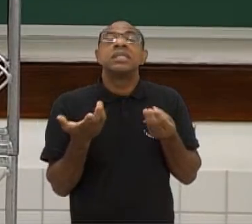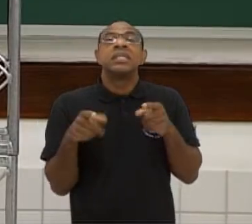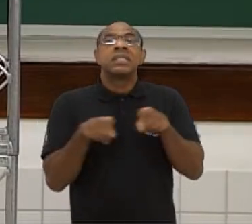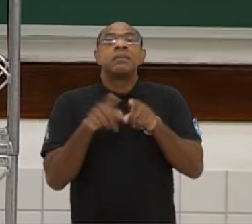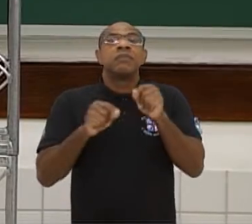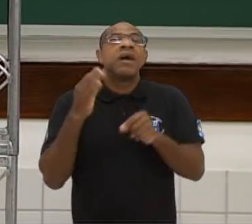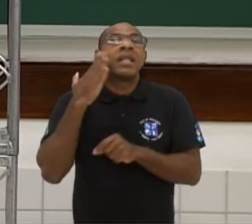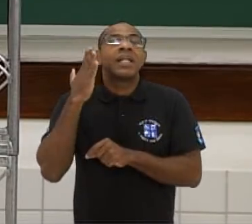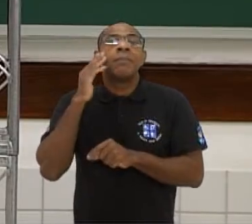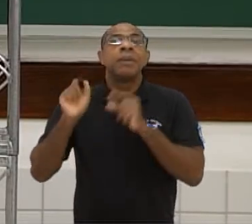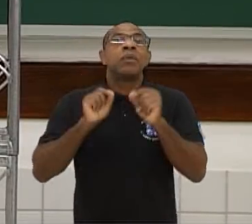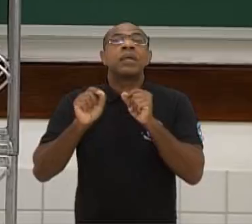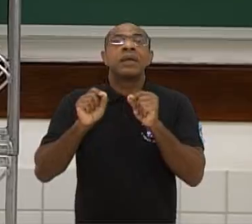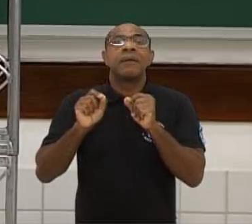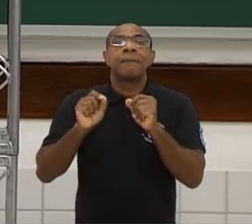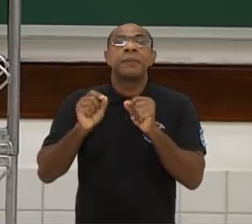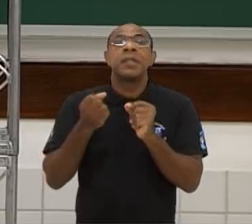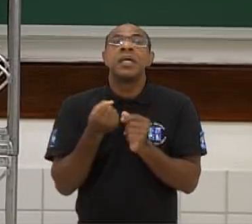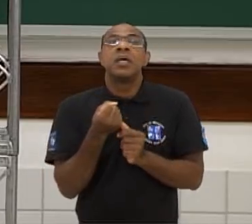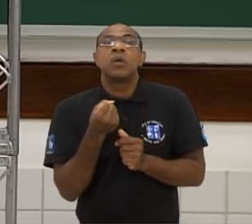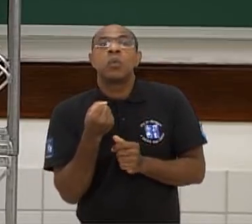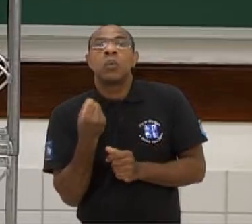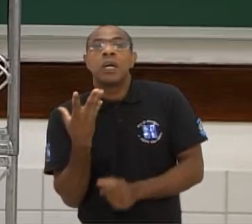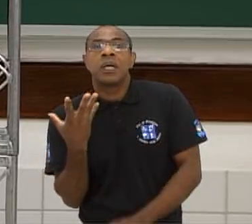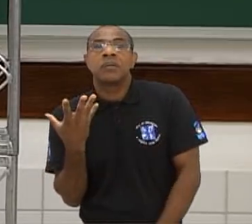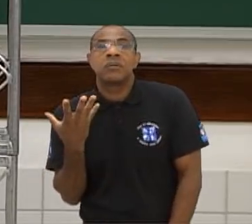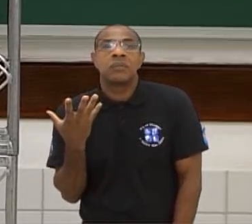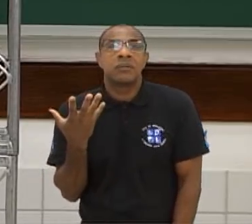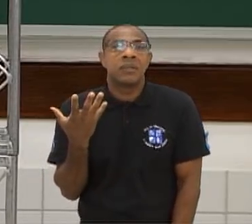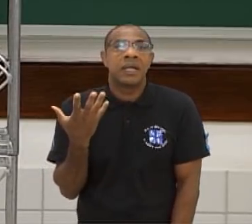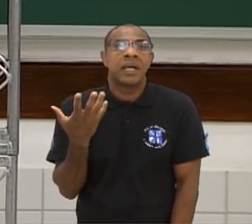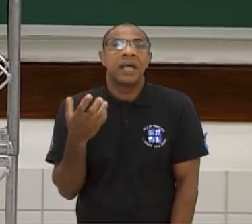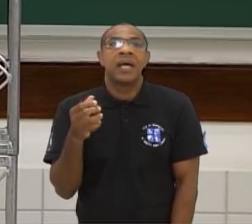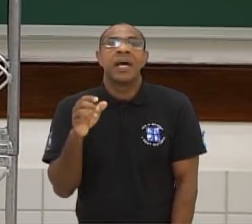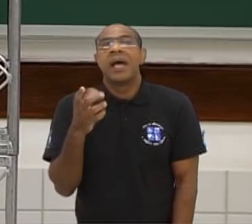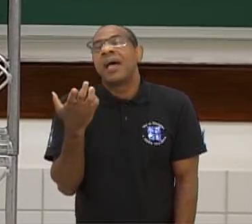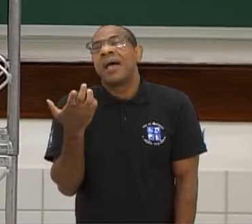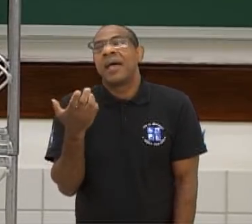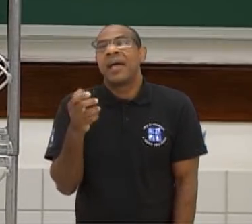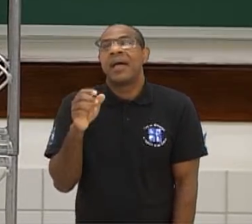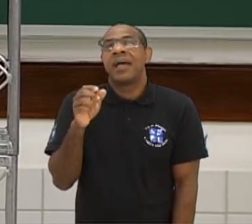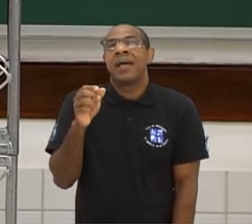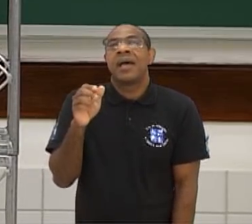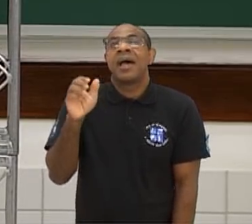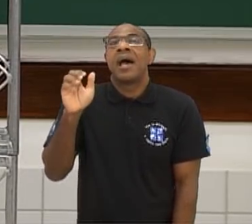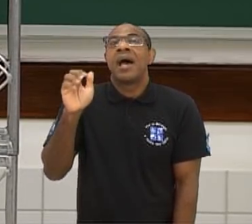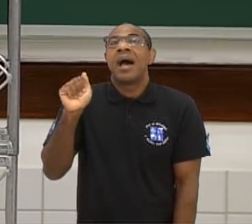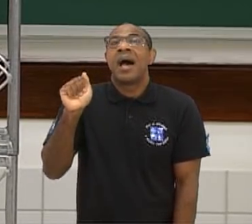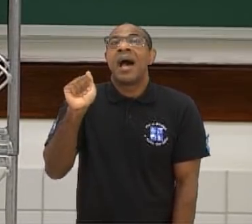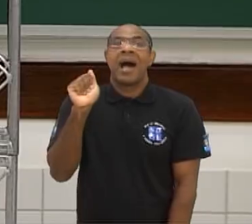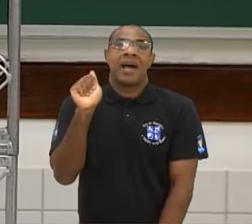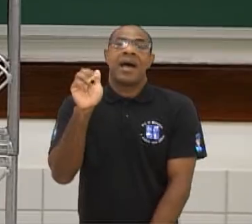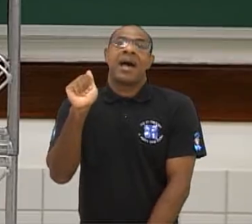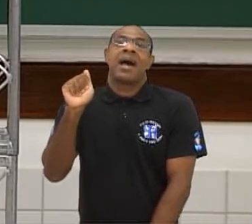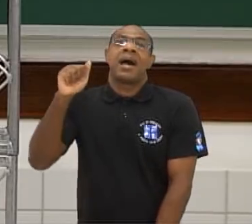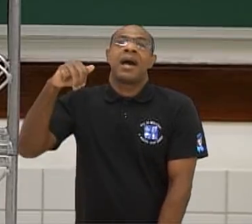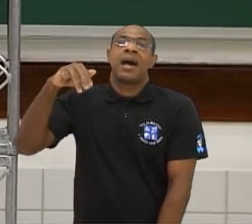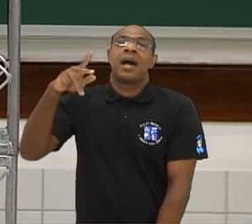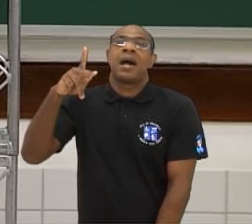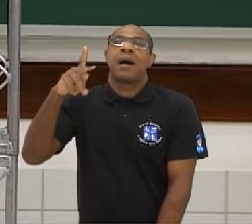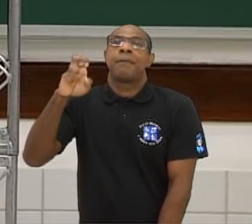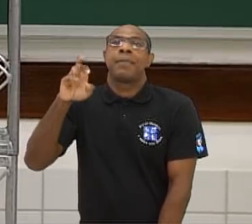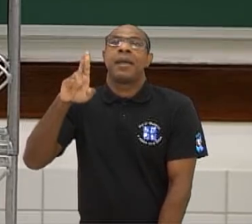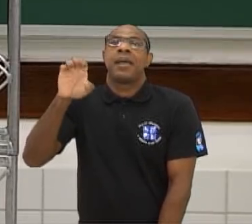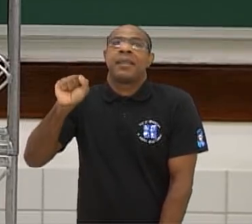vou saber quanto de amperagem ou quanto de corrente elétrica vai passar pelo meu equipamento no máximo. E